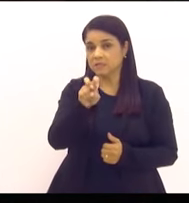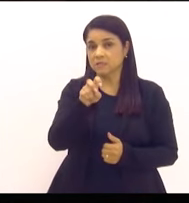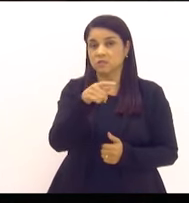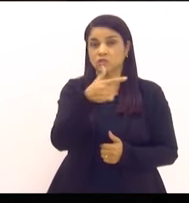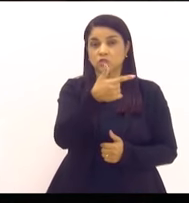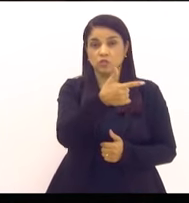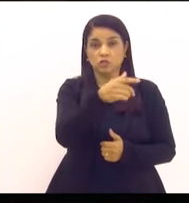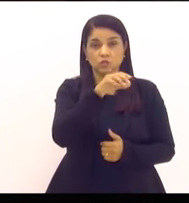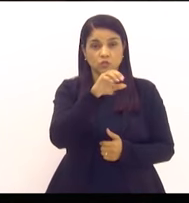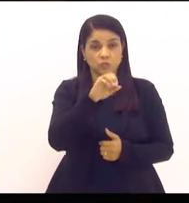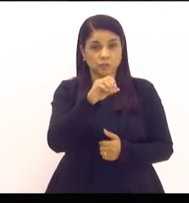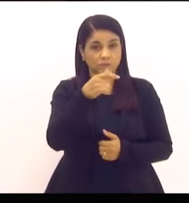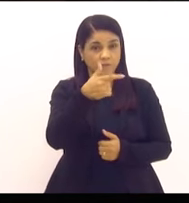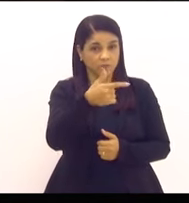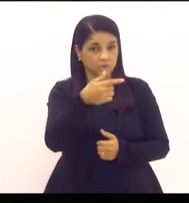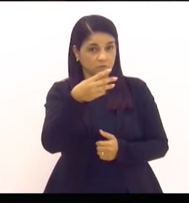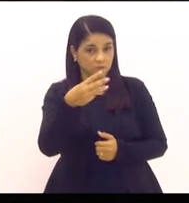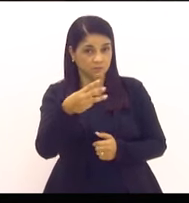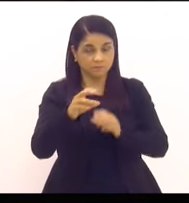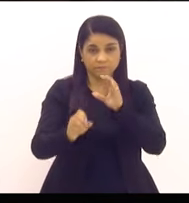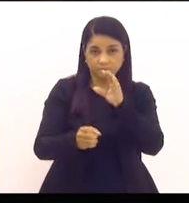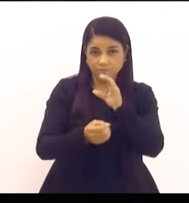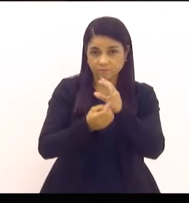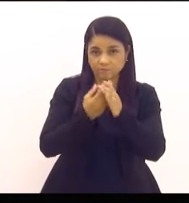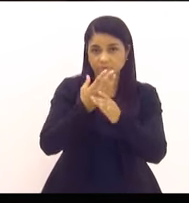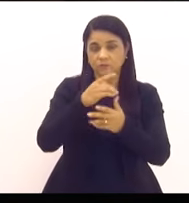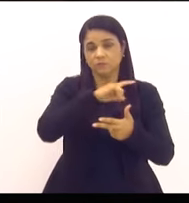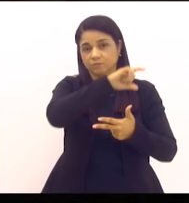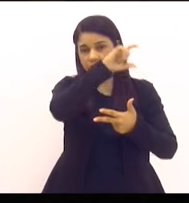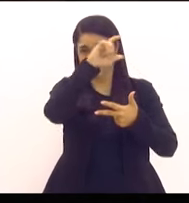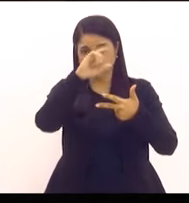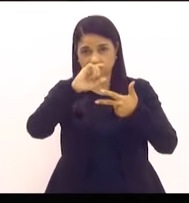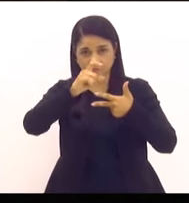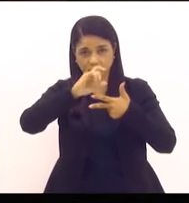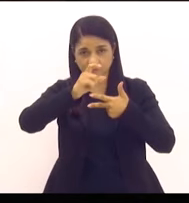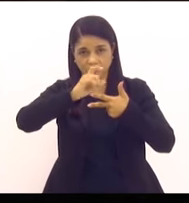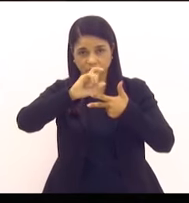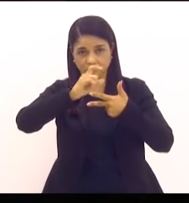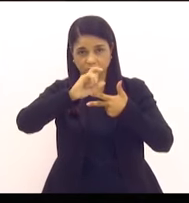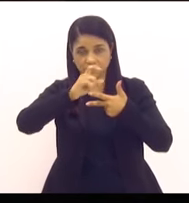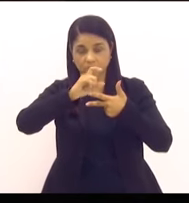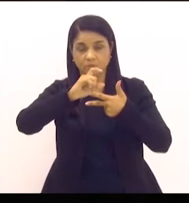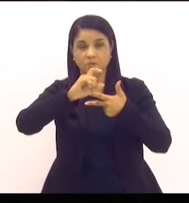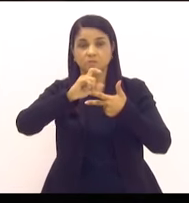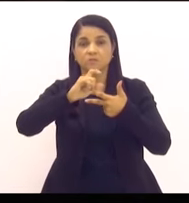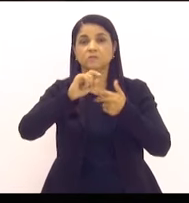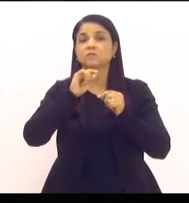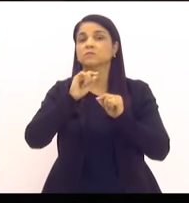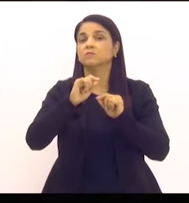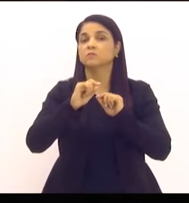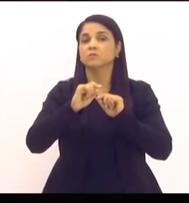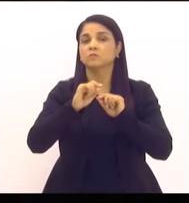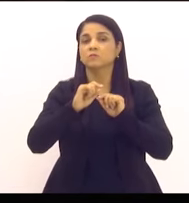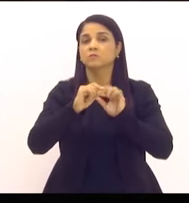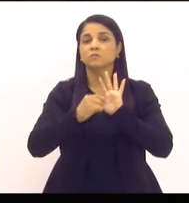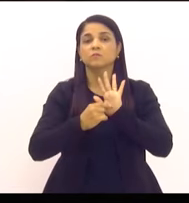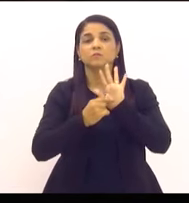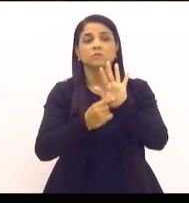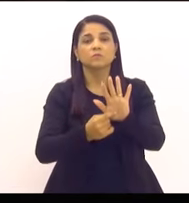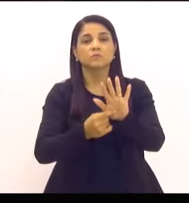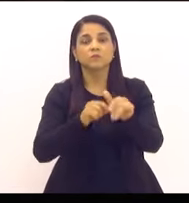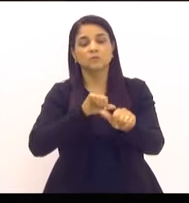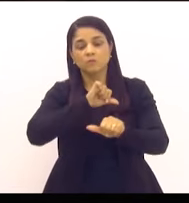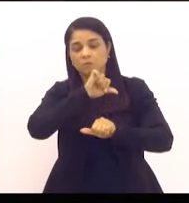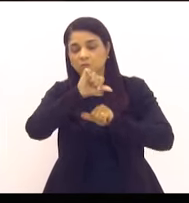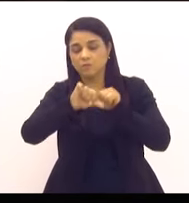de 2023, de autoria do Poder Executivo, que dispõe para